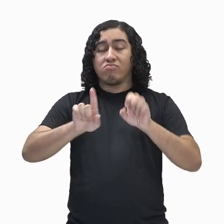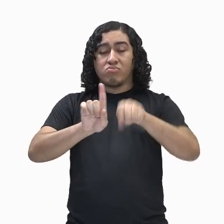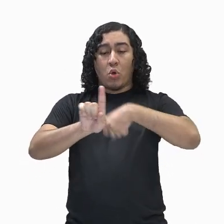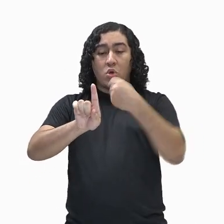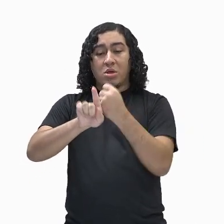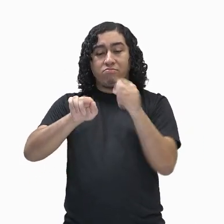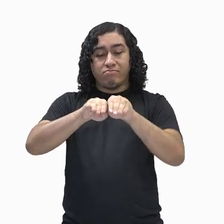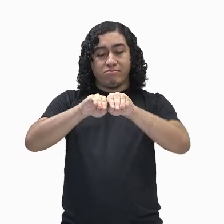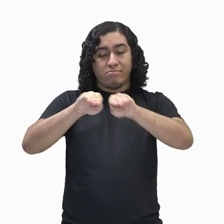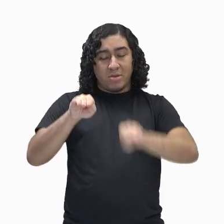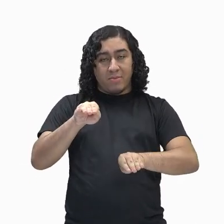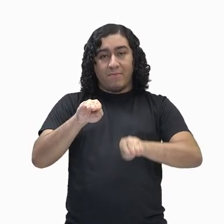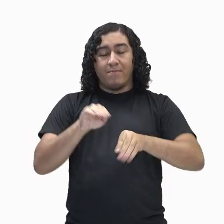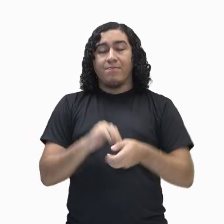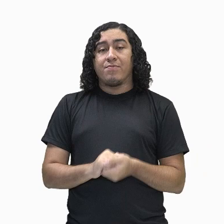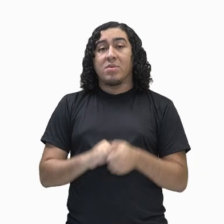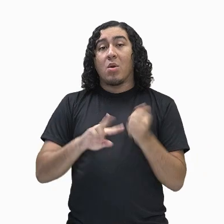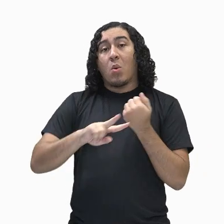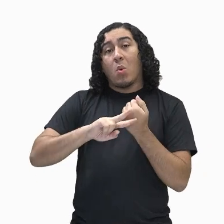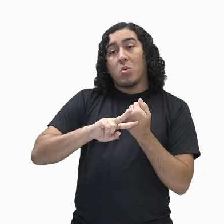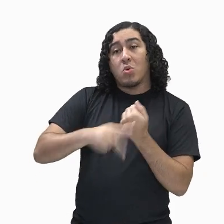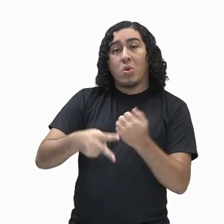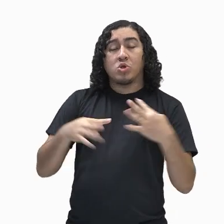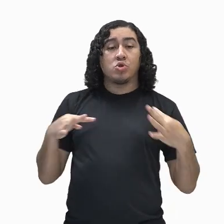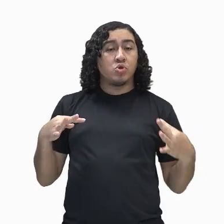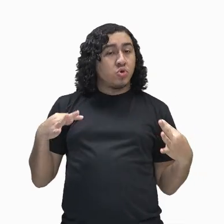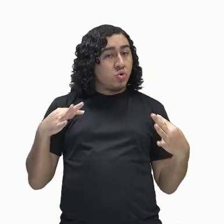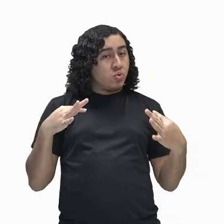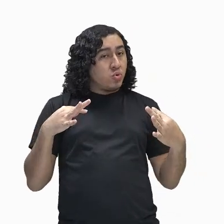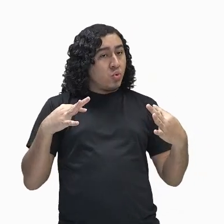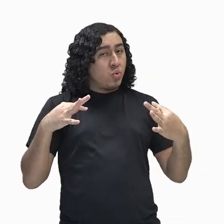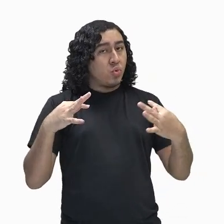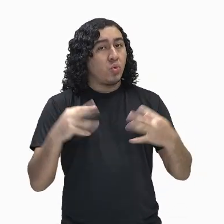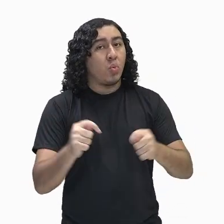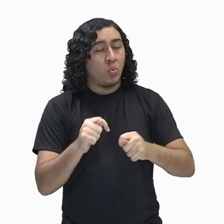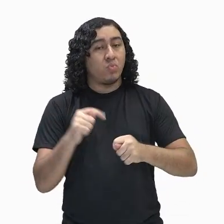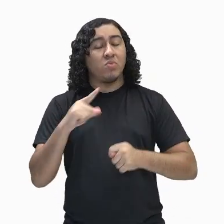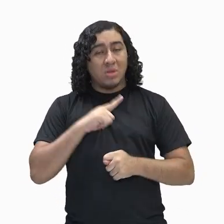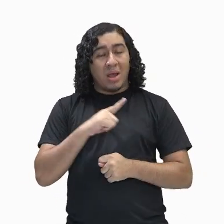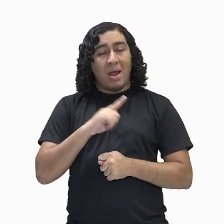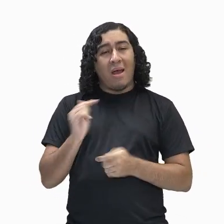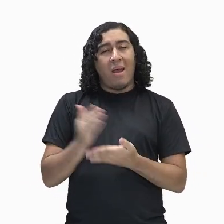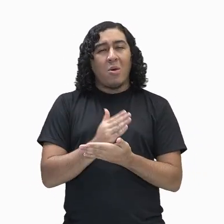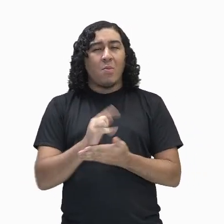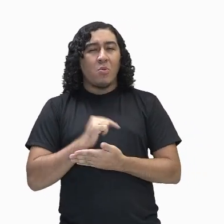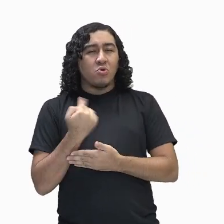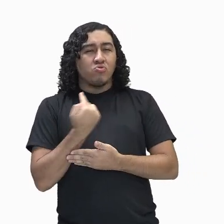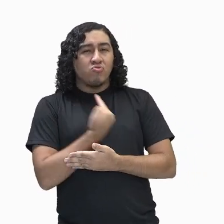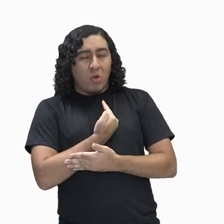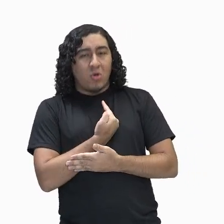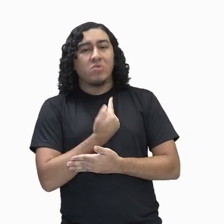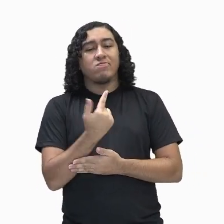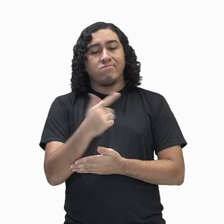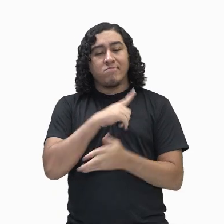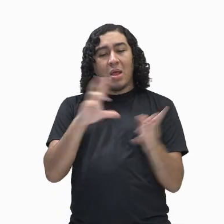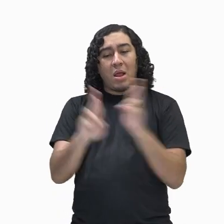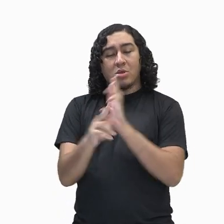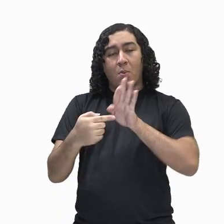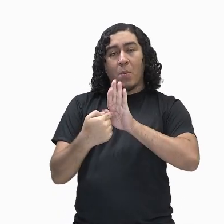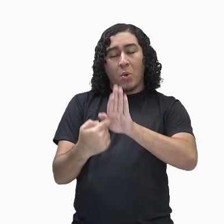Como consequência de todas essas causas, tem algumas que nós relacionamos para vocês,